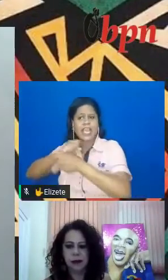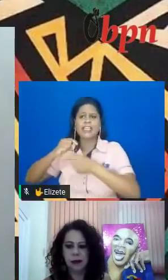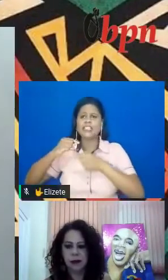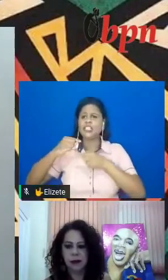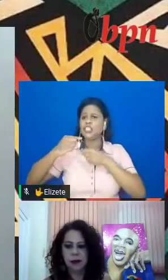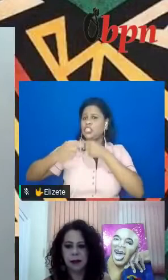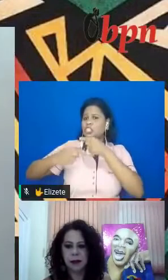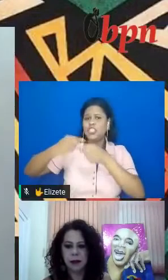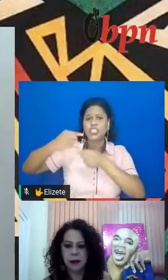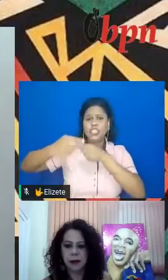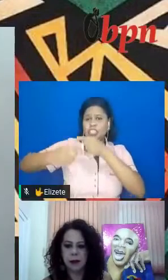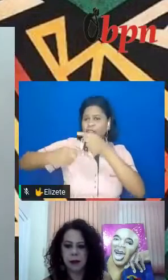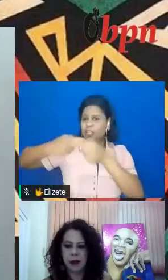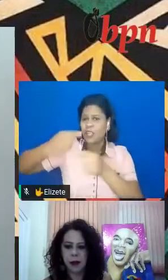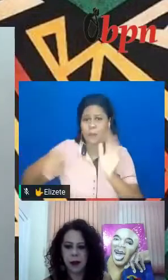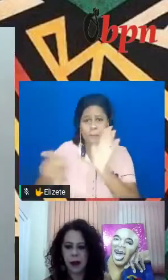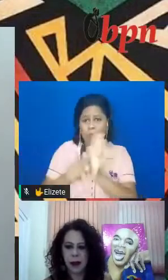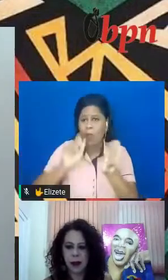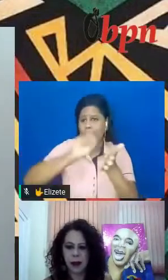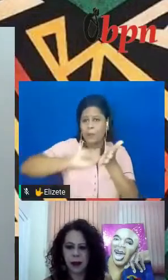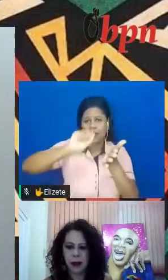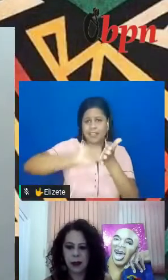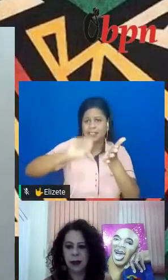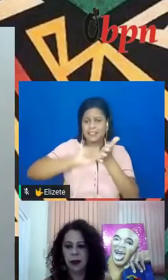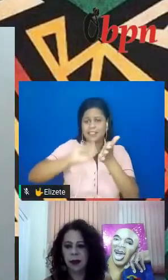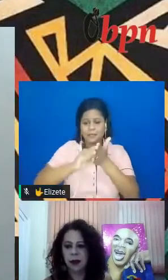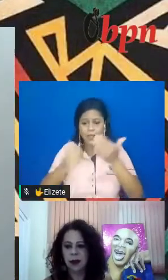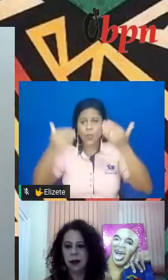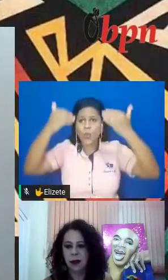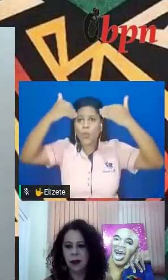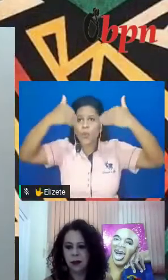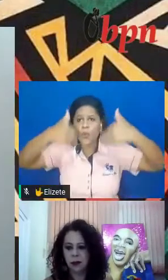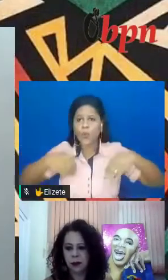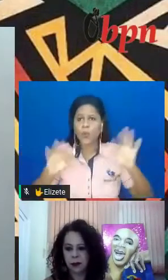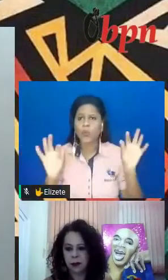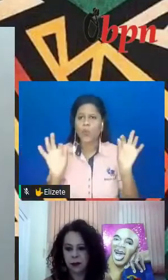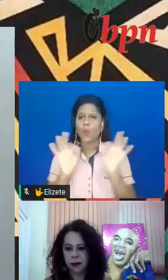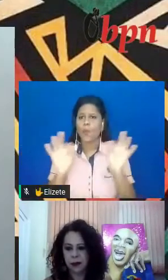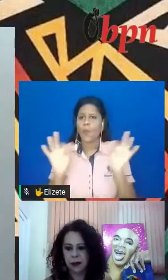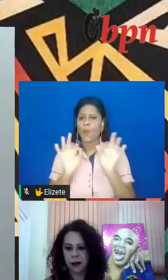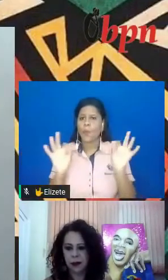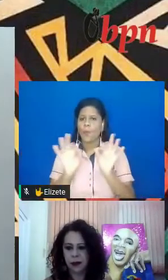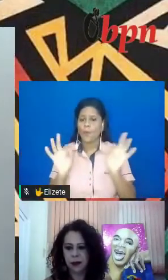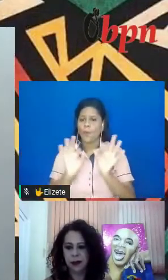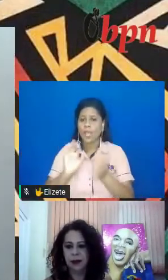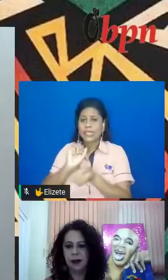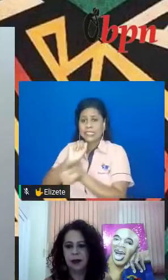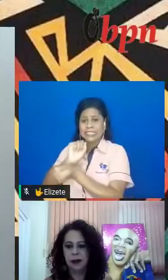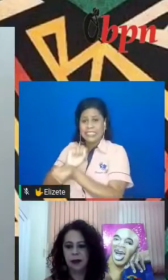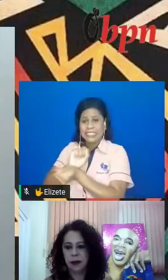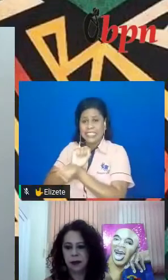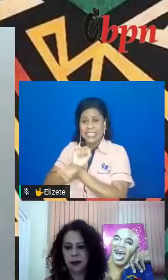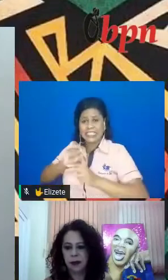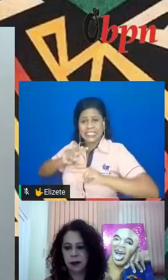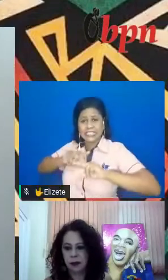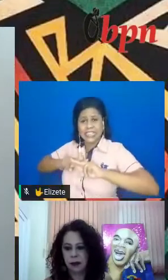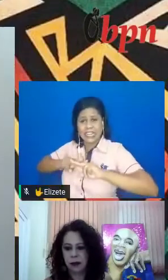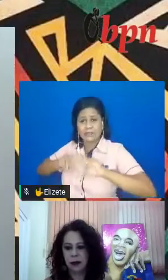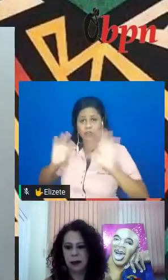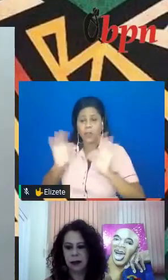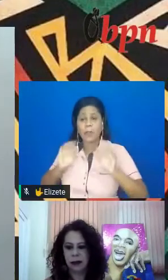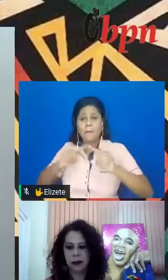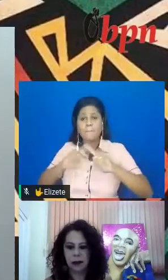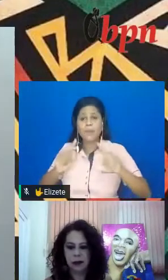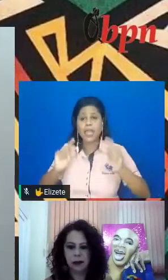escrita. O nosso corpo não é um corpo hoje escravizado, mas é um corpo negro